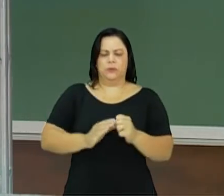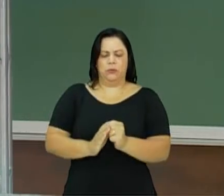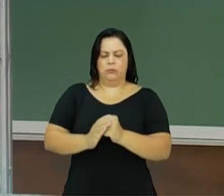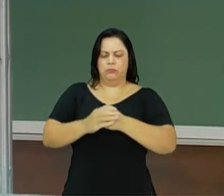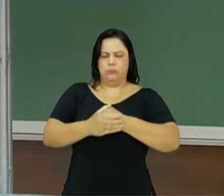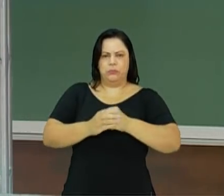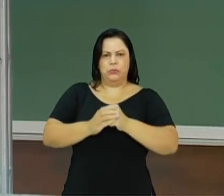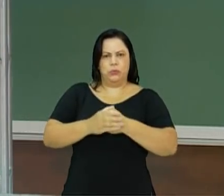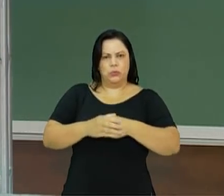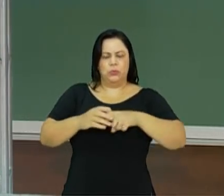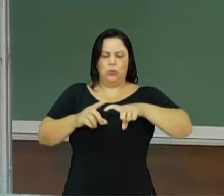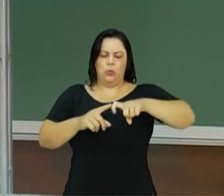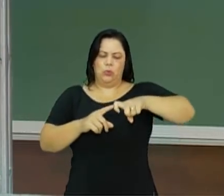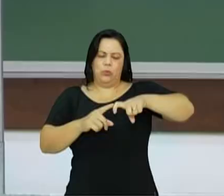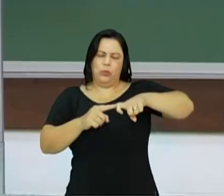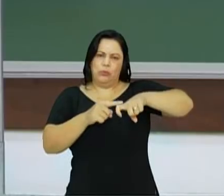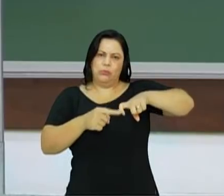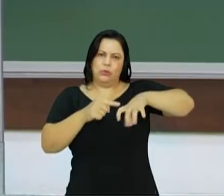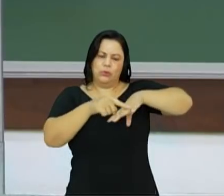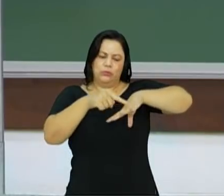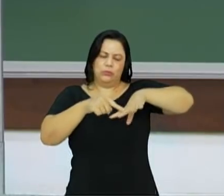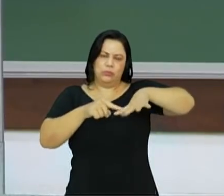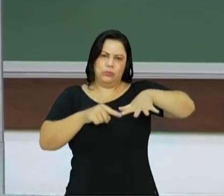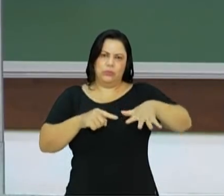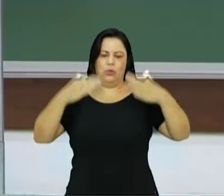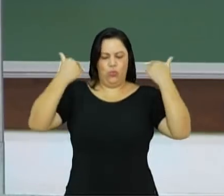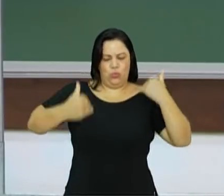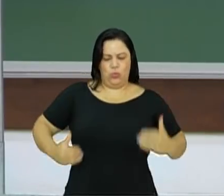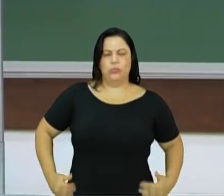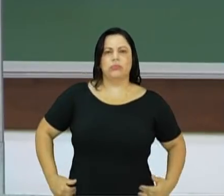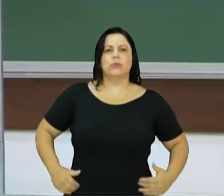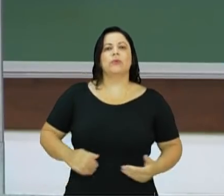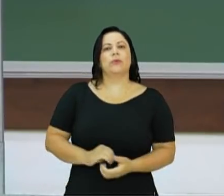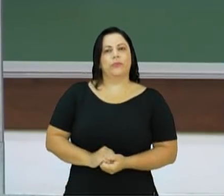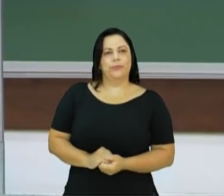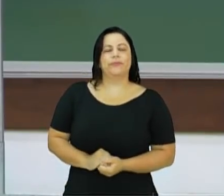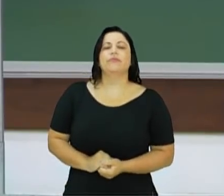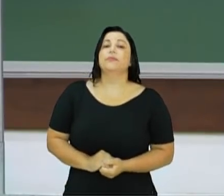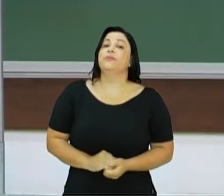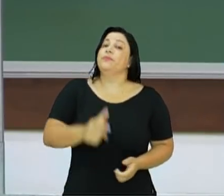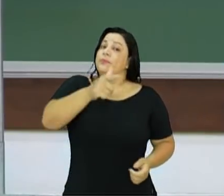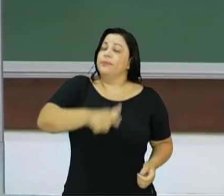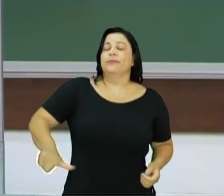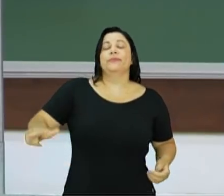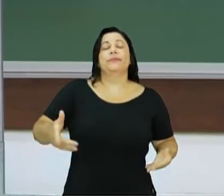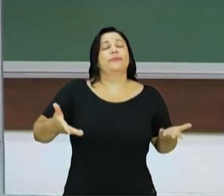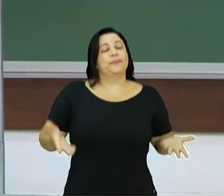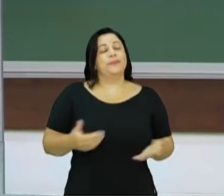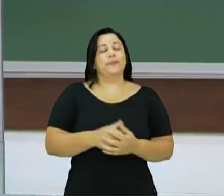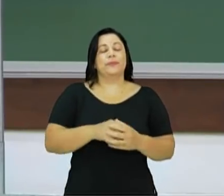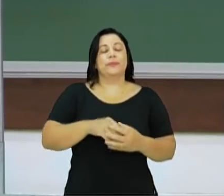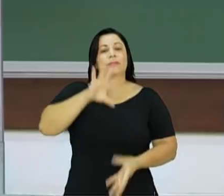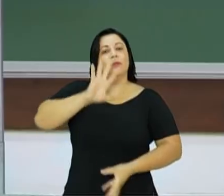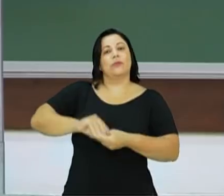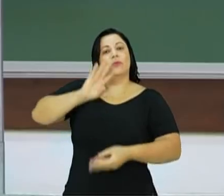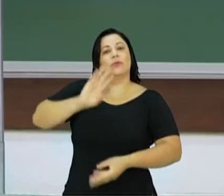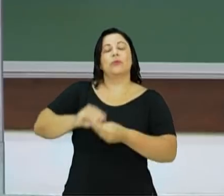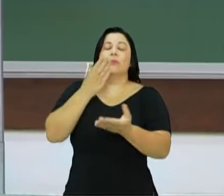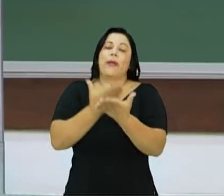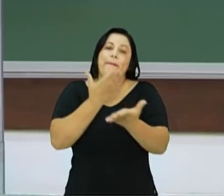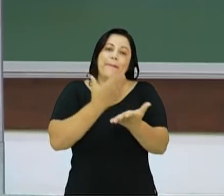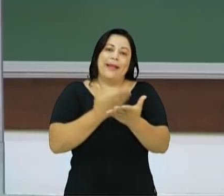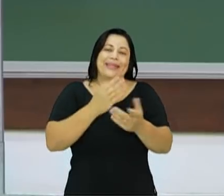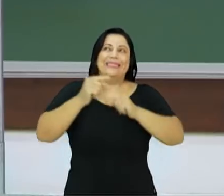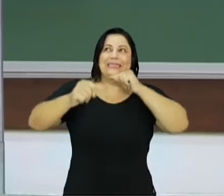intervertebrais, fazendo parte aí do nosso corpo. Pessoal, mais uma vez aí, concluímos uma aula. Se